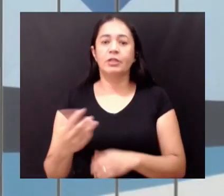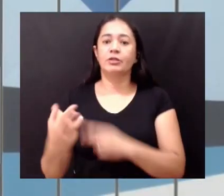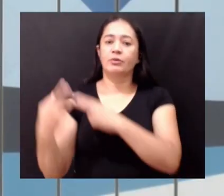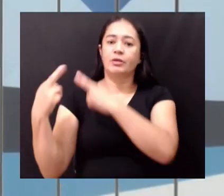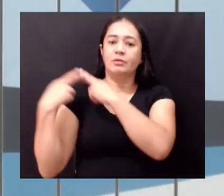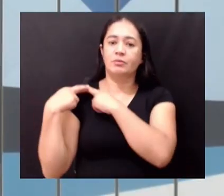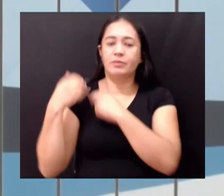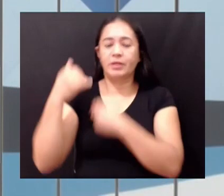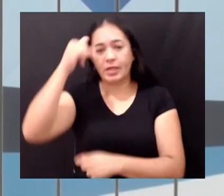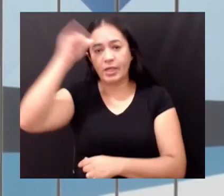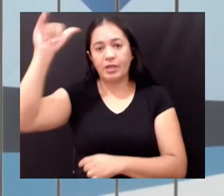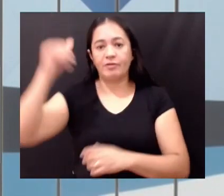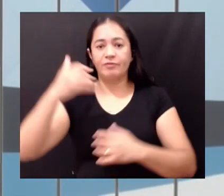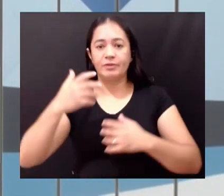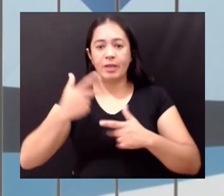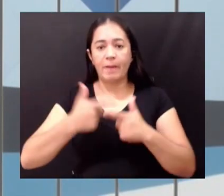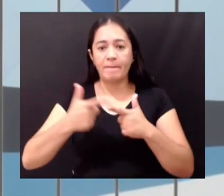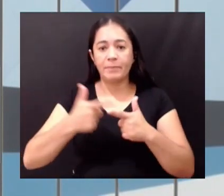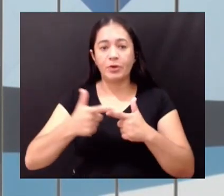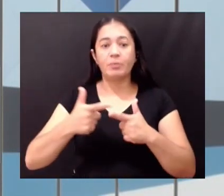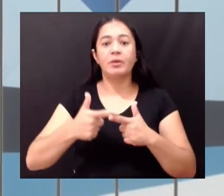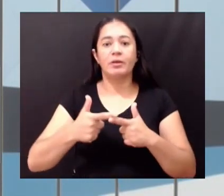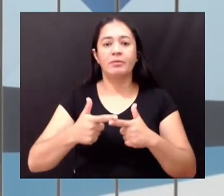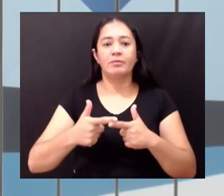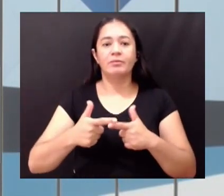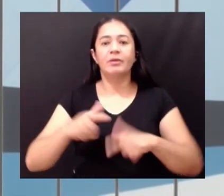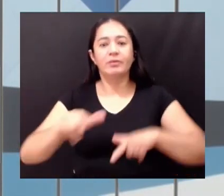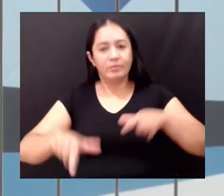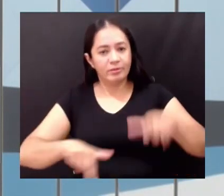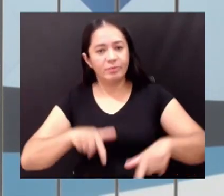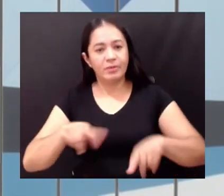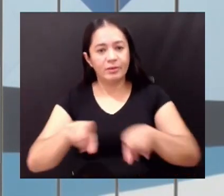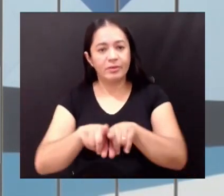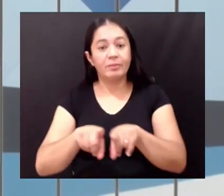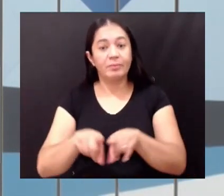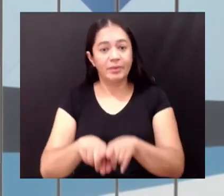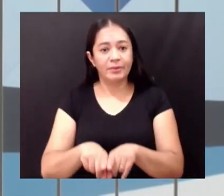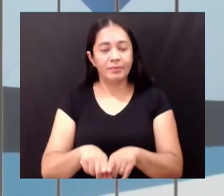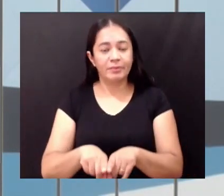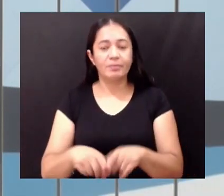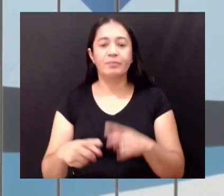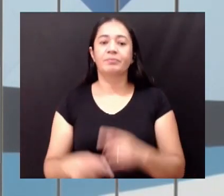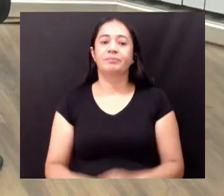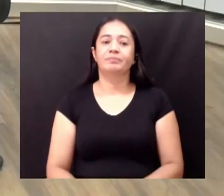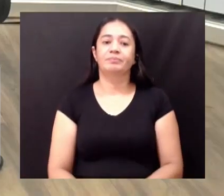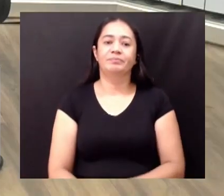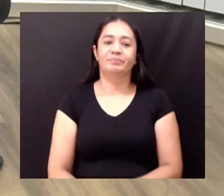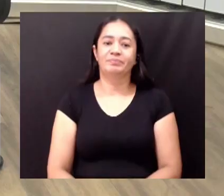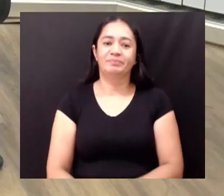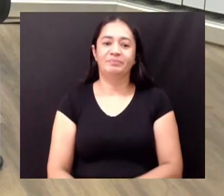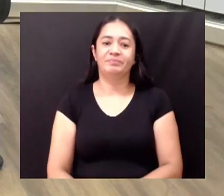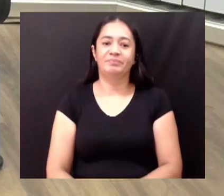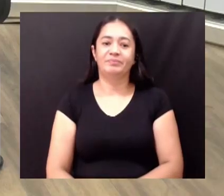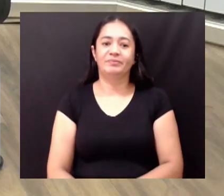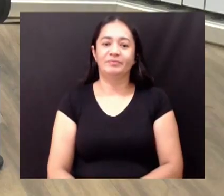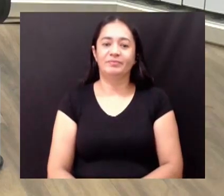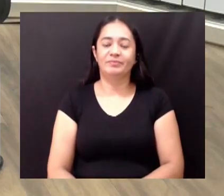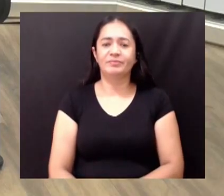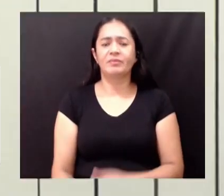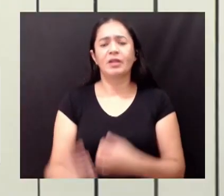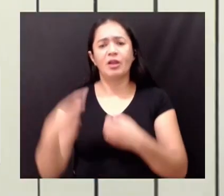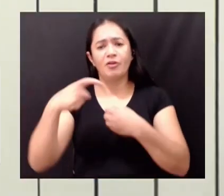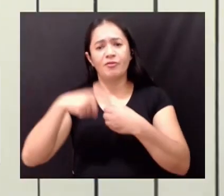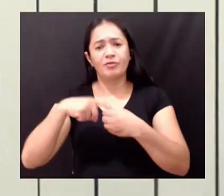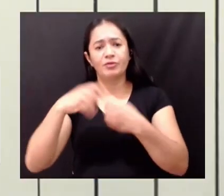problemas trabalhistas. Agora ainda vem esse outro fator, né? O fator modelo de trabalho. Aline, voltando a falar sobre a geração Z, nos dias